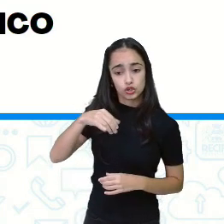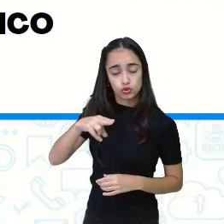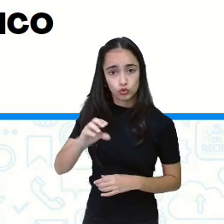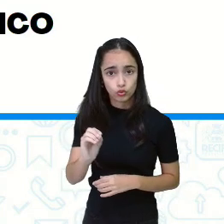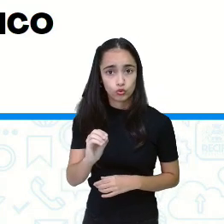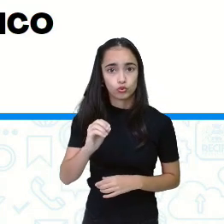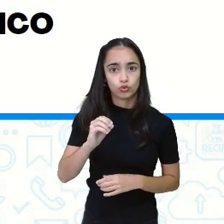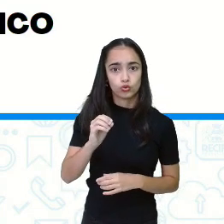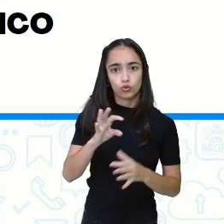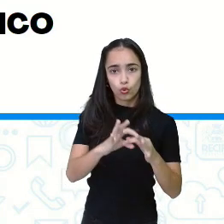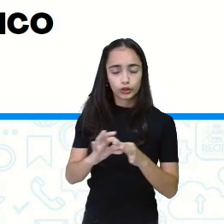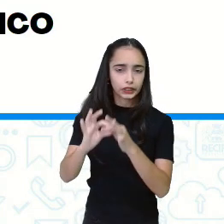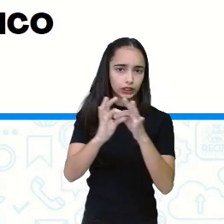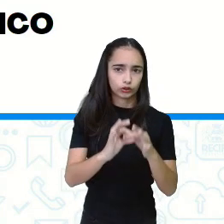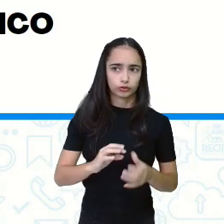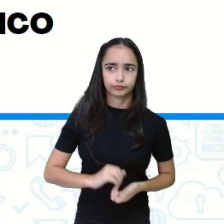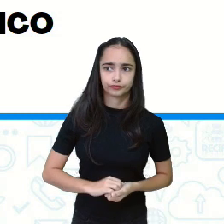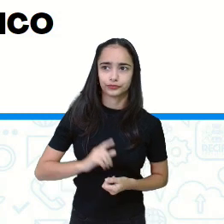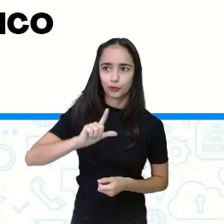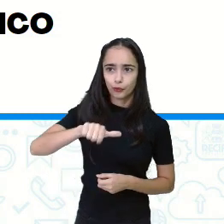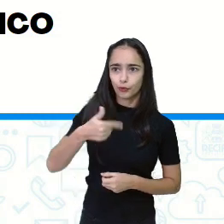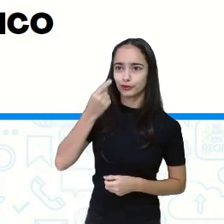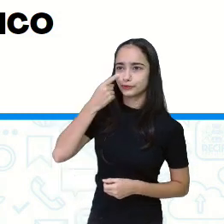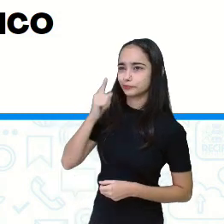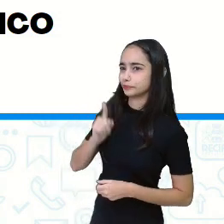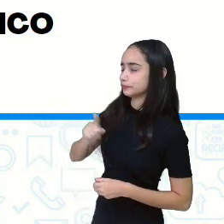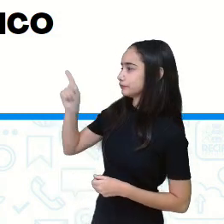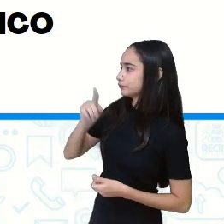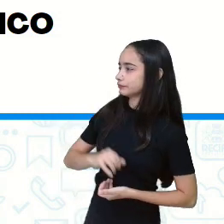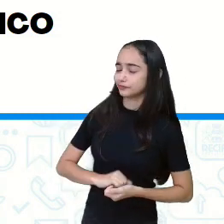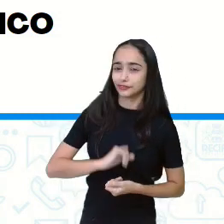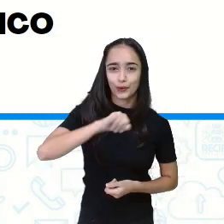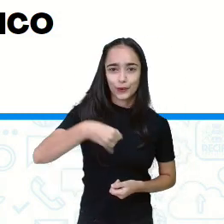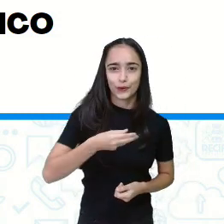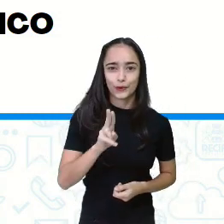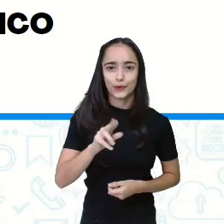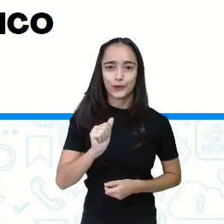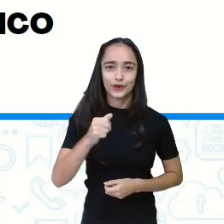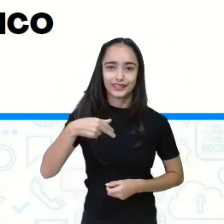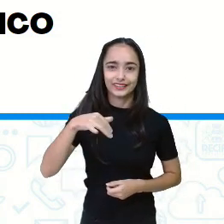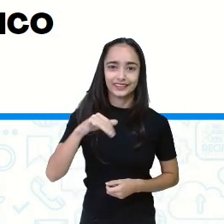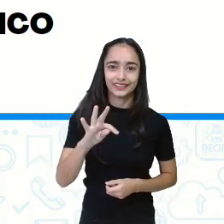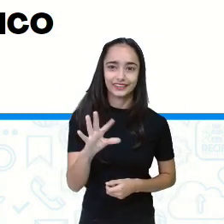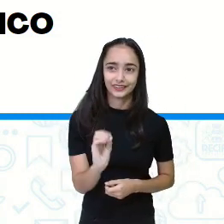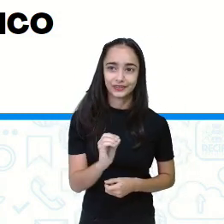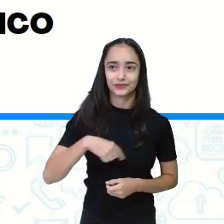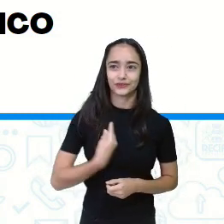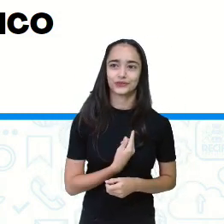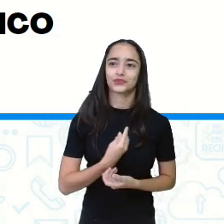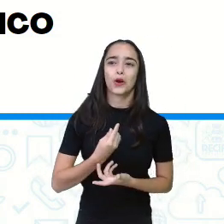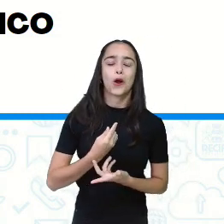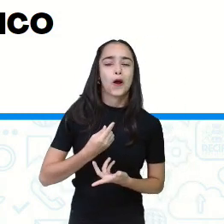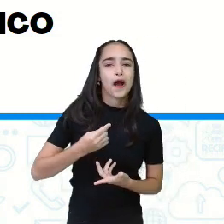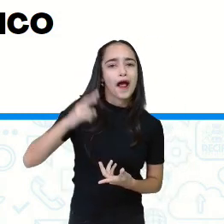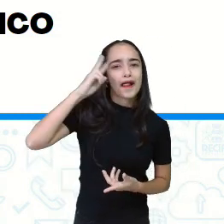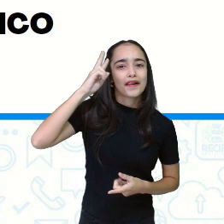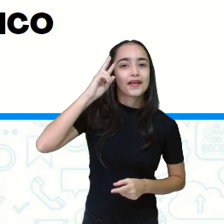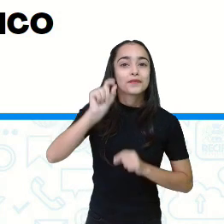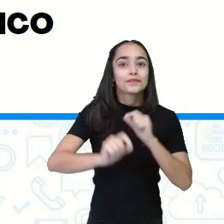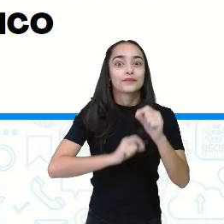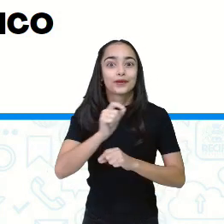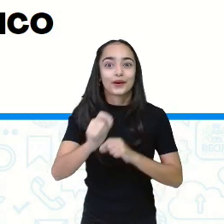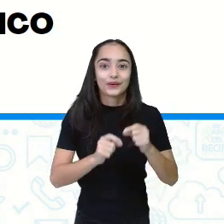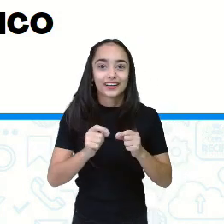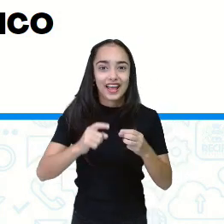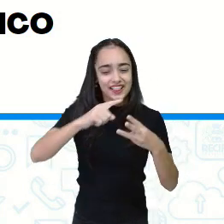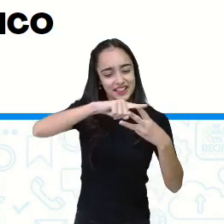próximo foi Juanito Maravilha, de 1970. Esse é bom, porque a gente lembra aí do tricampeonato do Brasil, né? Sim.